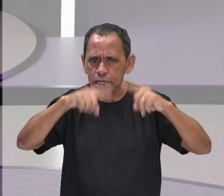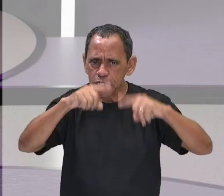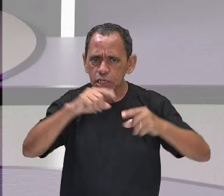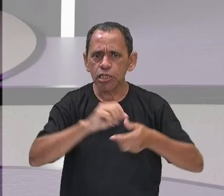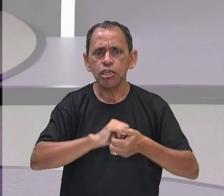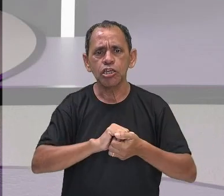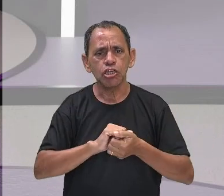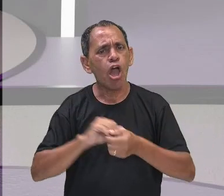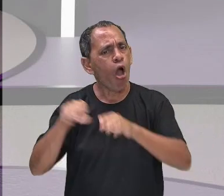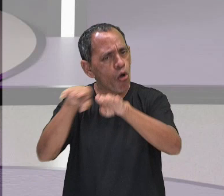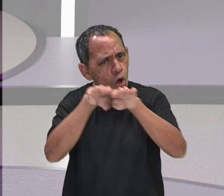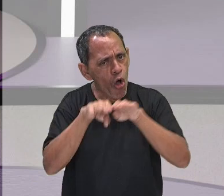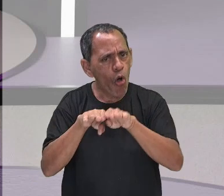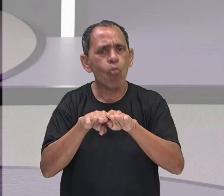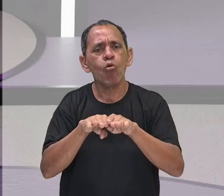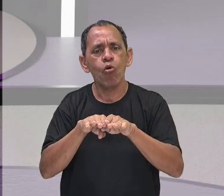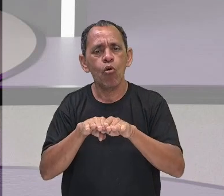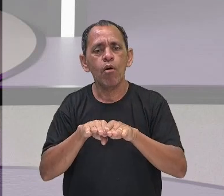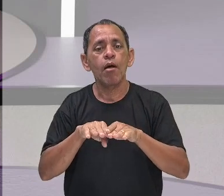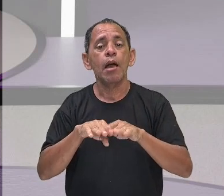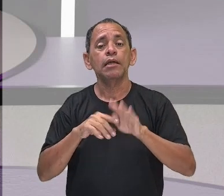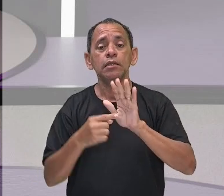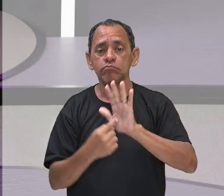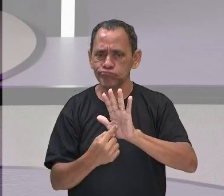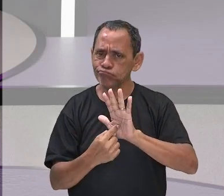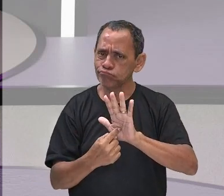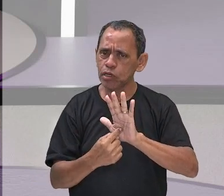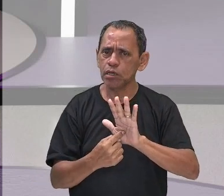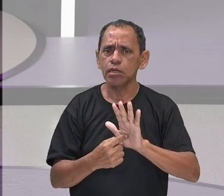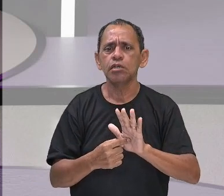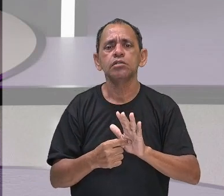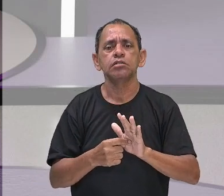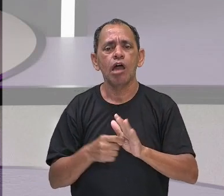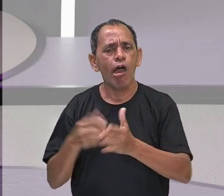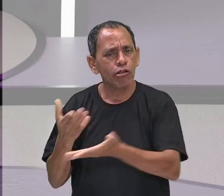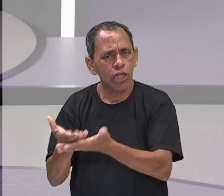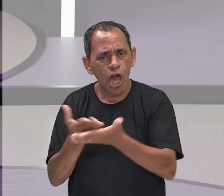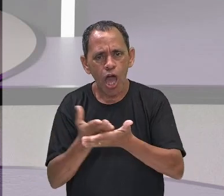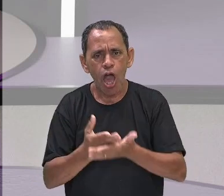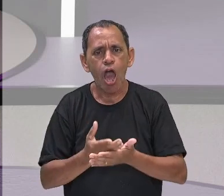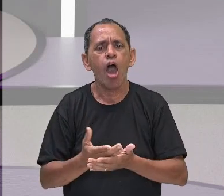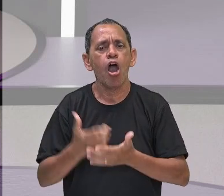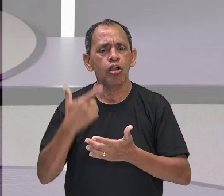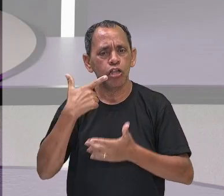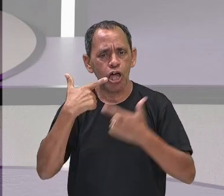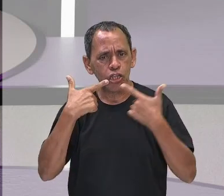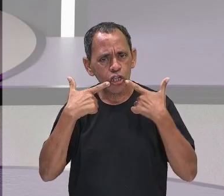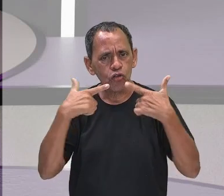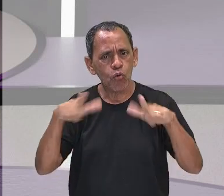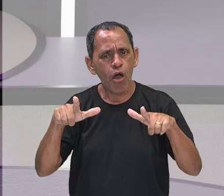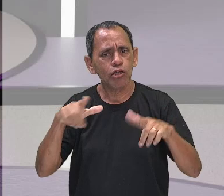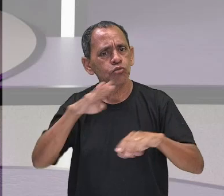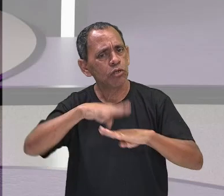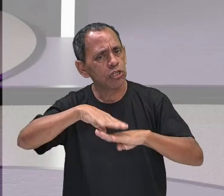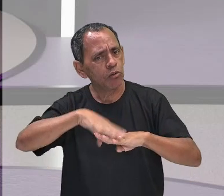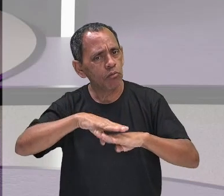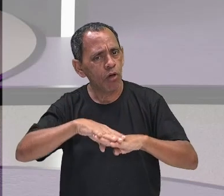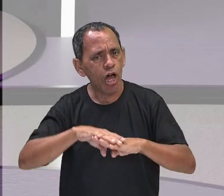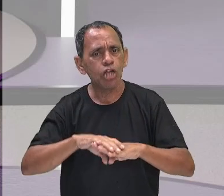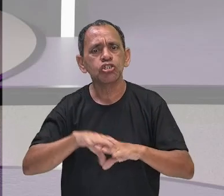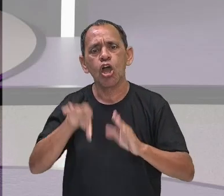temos aqui que apresentá-los formalmente na linguagem matemática. Então acompanha aí comigo, olha só, o conceito do